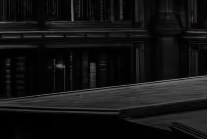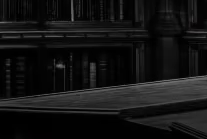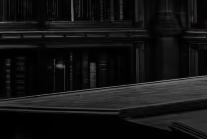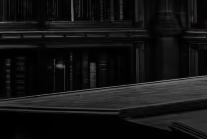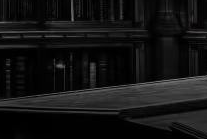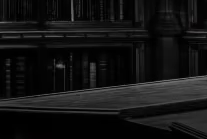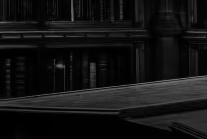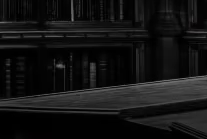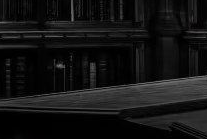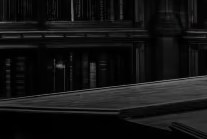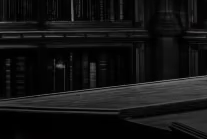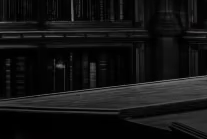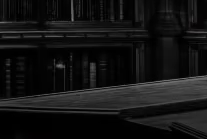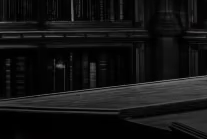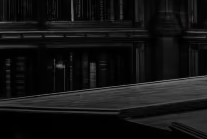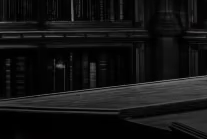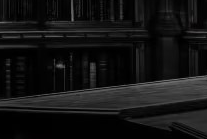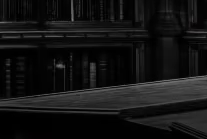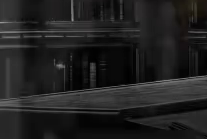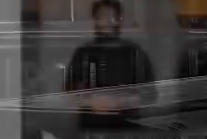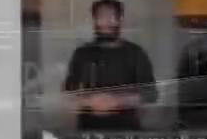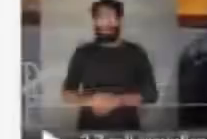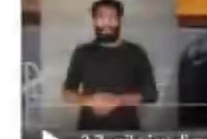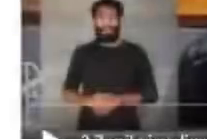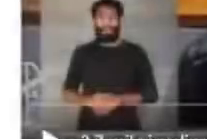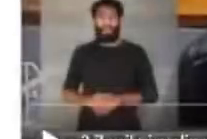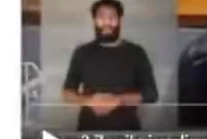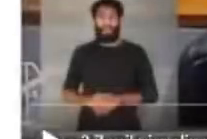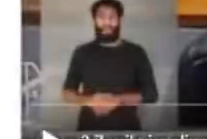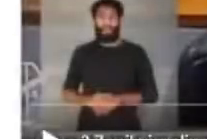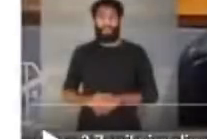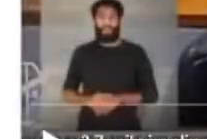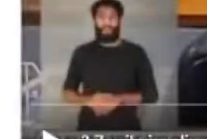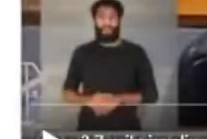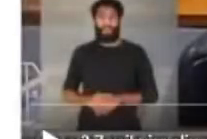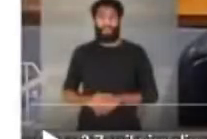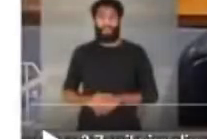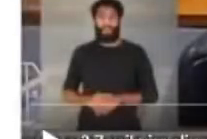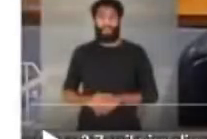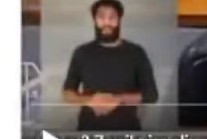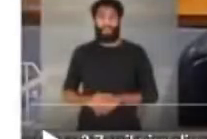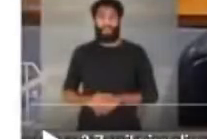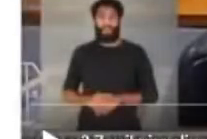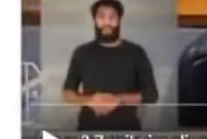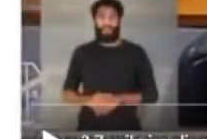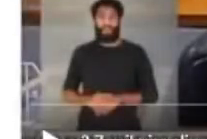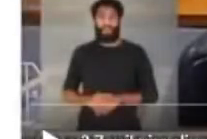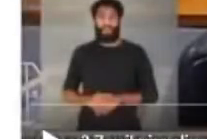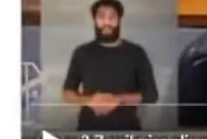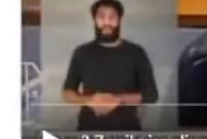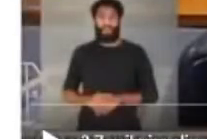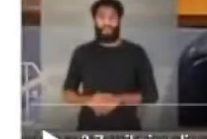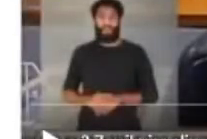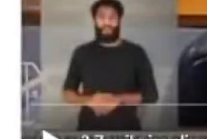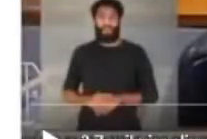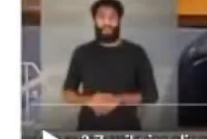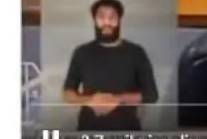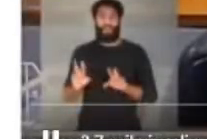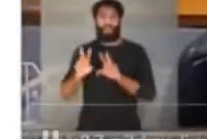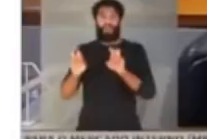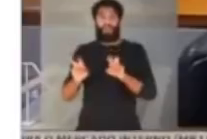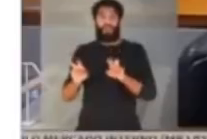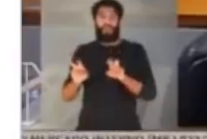novo. Tem mais um recorte. A Tsuki acelerou o vídeo, porque fica um pouco longo. Ela deve ter botado aqui 1.5, mas dá para ouvir